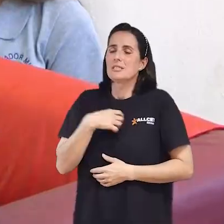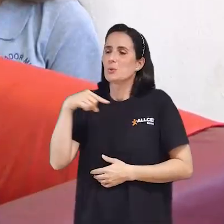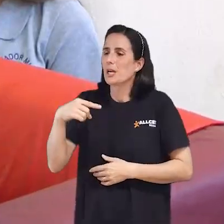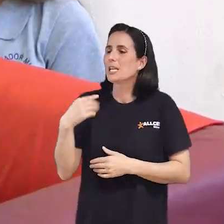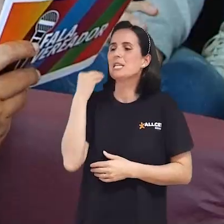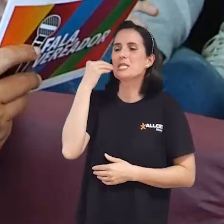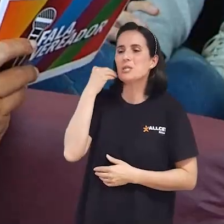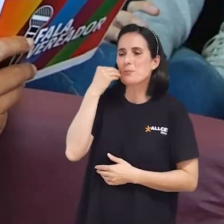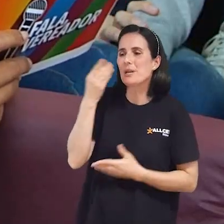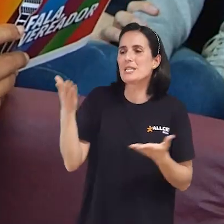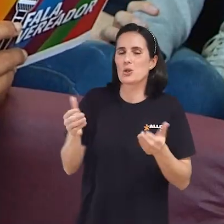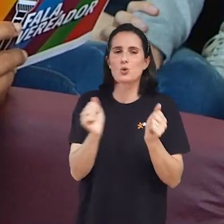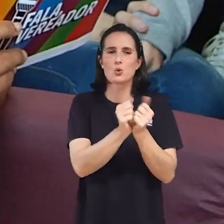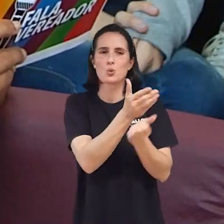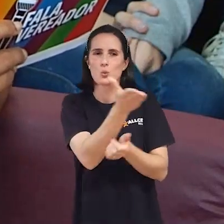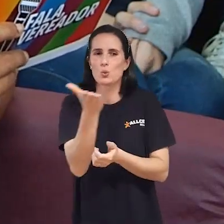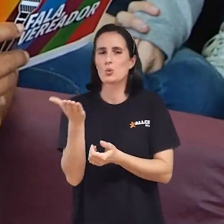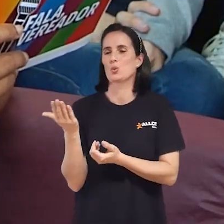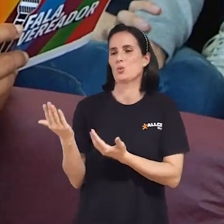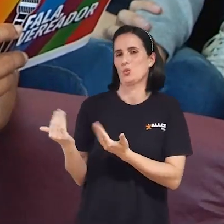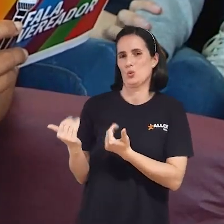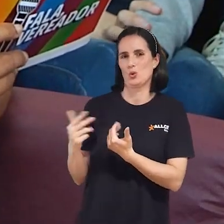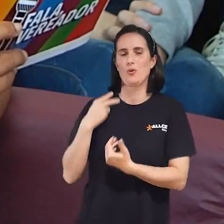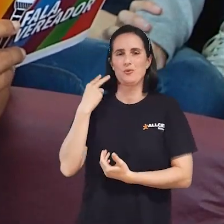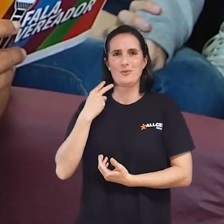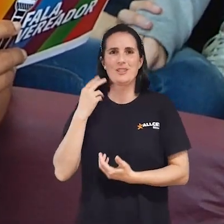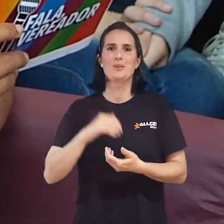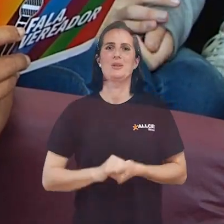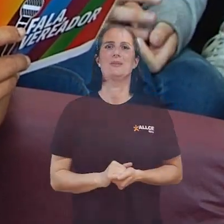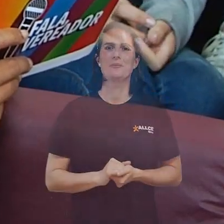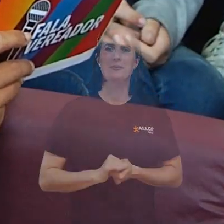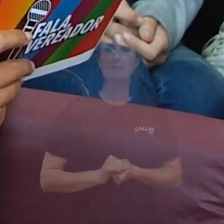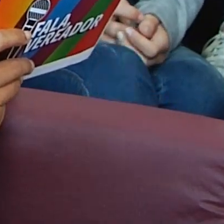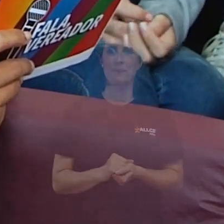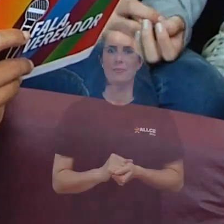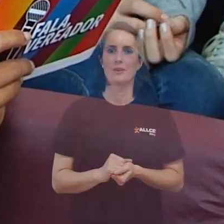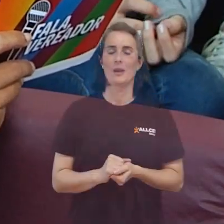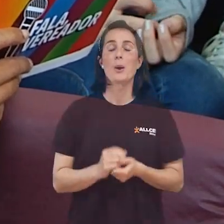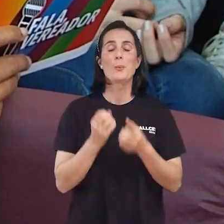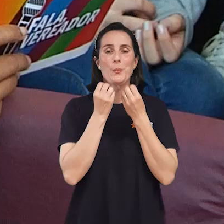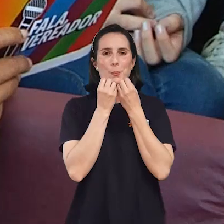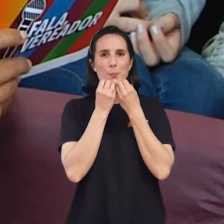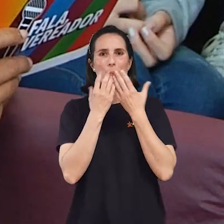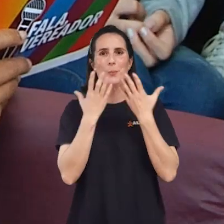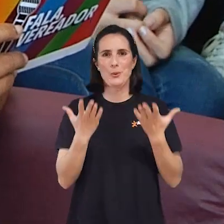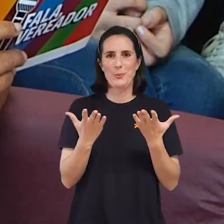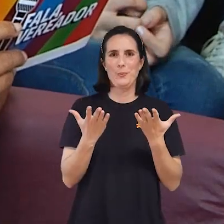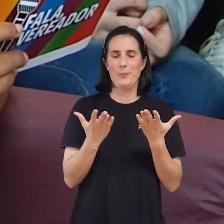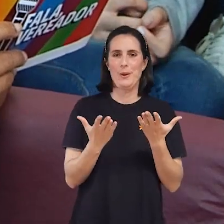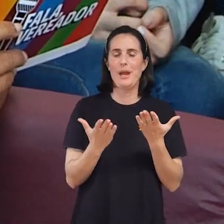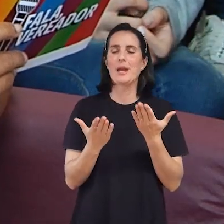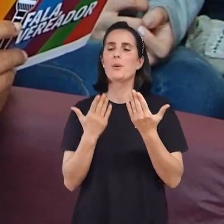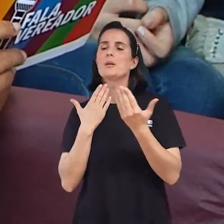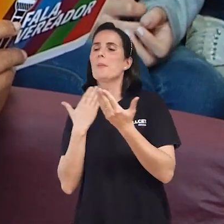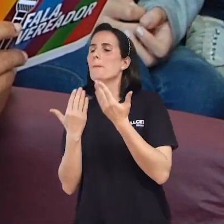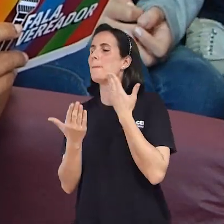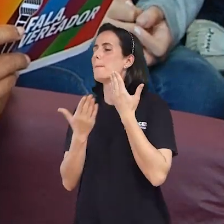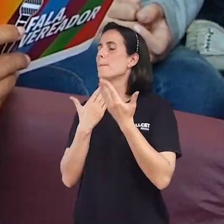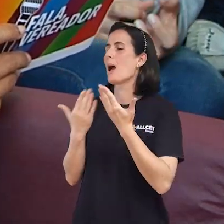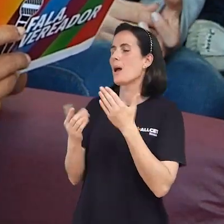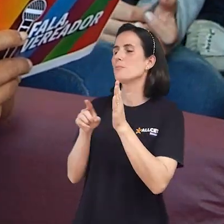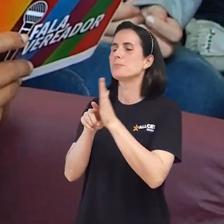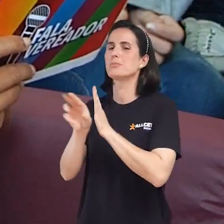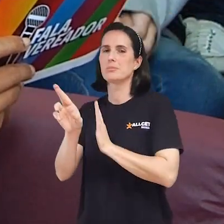Hoje. Muito bem, pessoal. Com este bate-bola, nós estamos encerrando mais um programa Fala